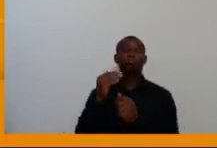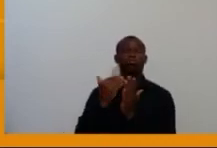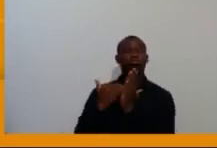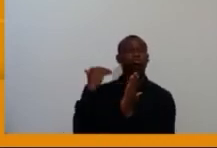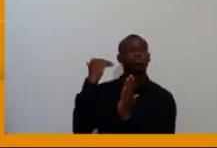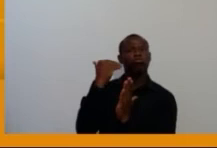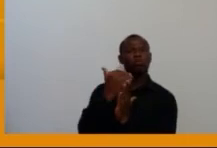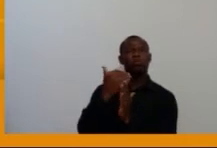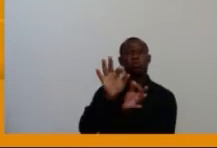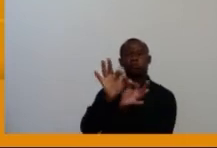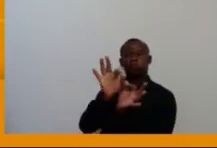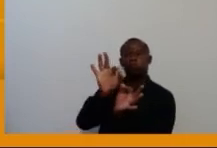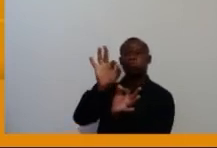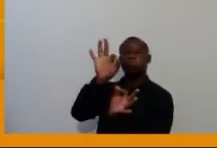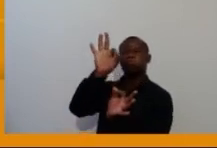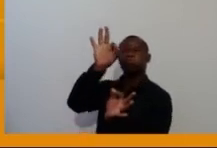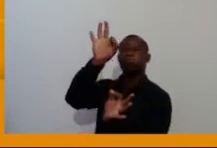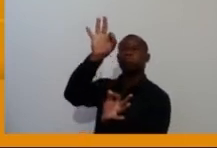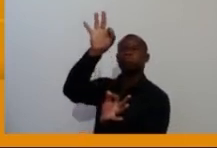que todos os